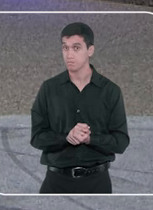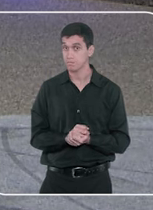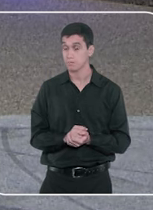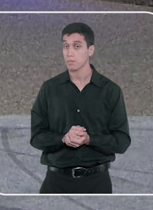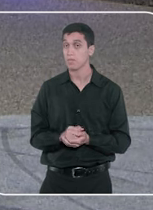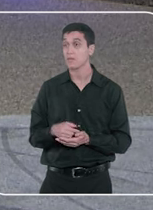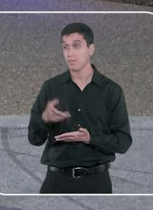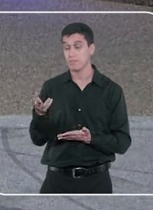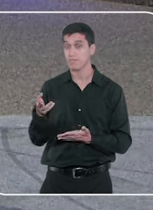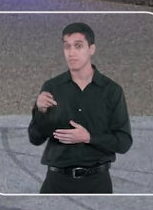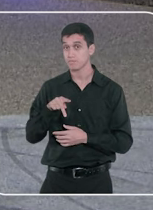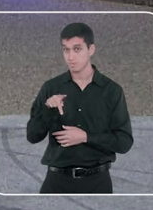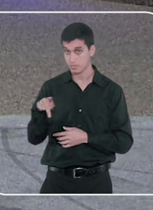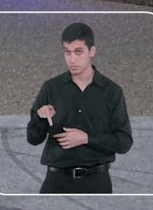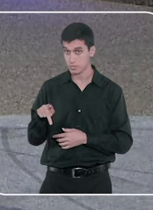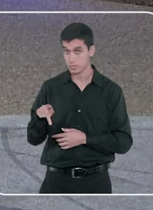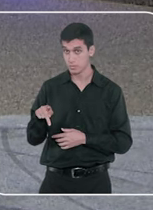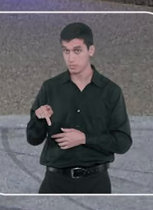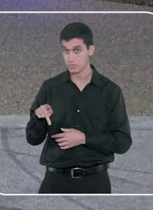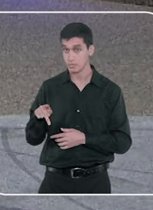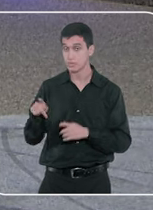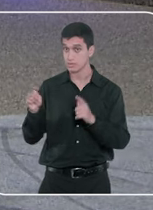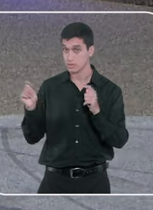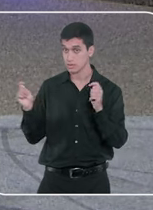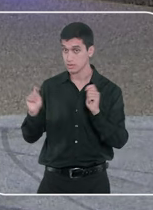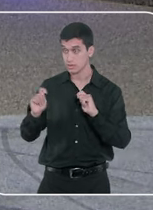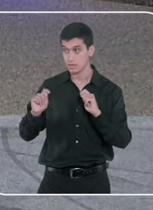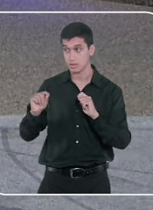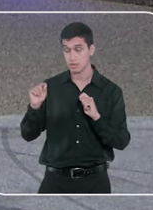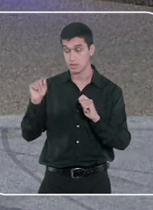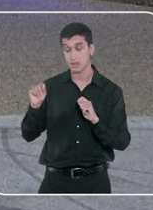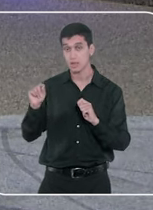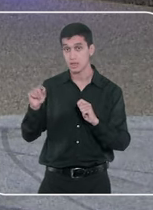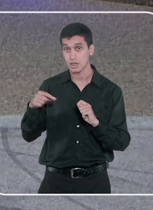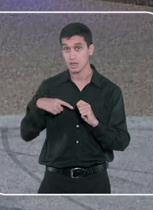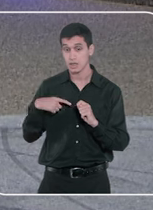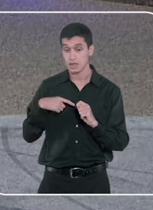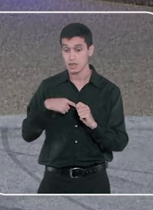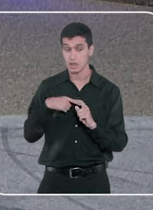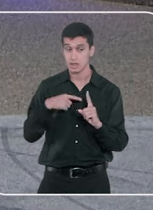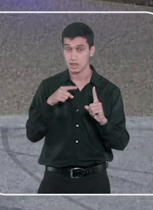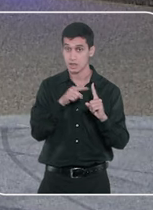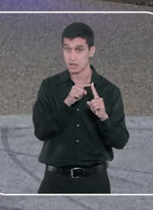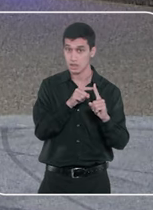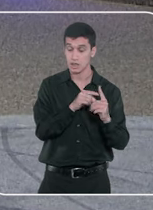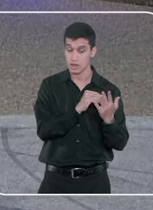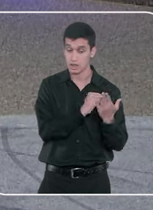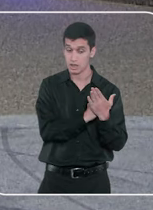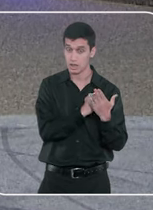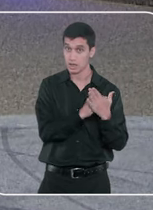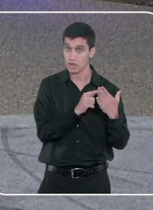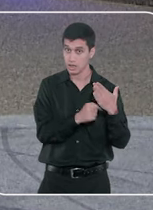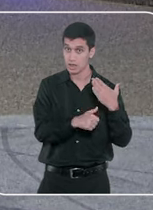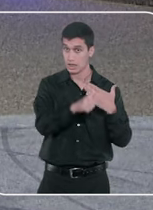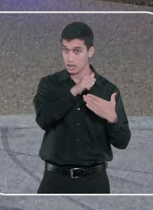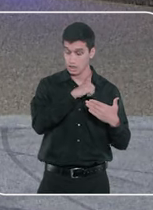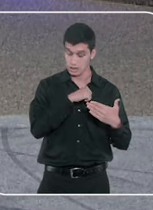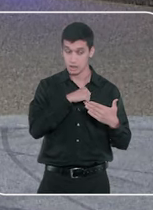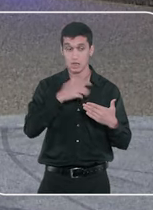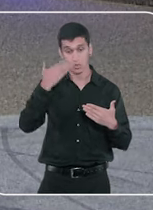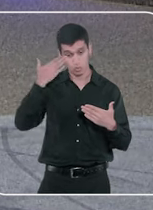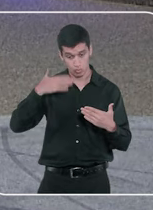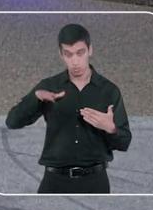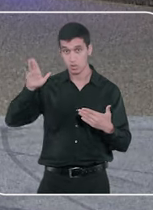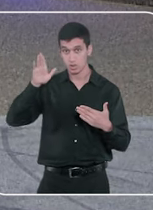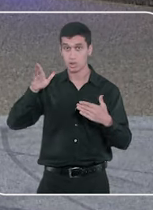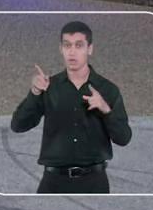Wamsley, é possível ao colaborador desfazer o acordo no âmbito dos dois institutos, mesmo após ter feito